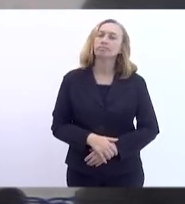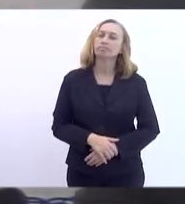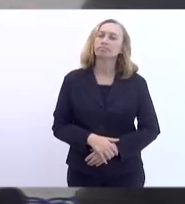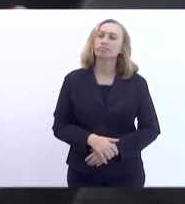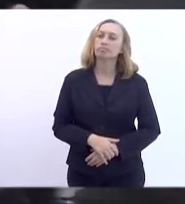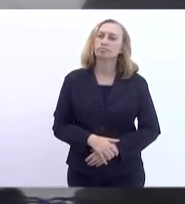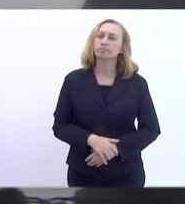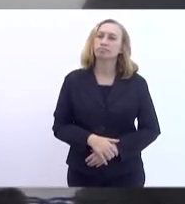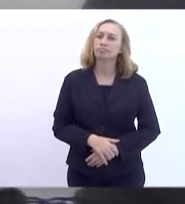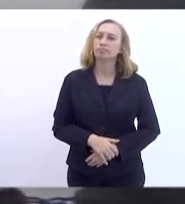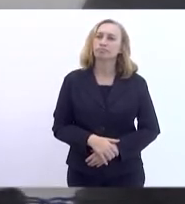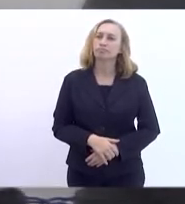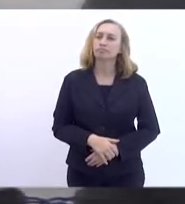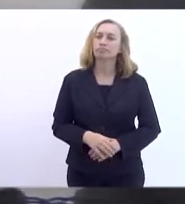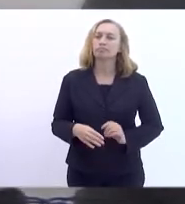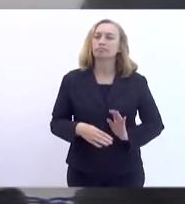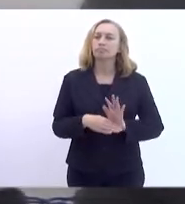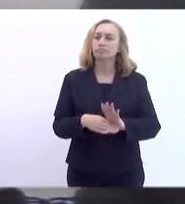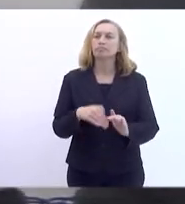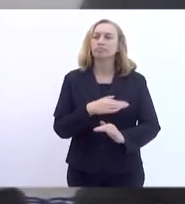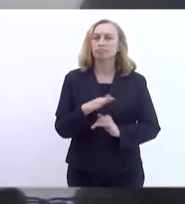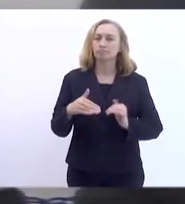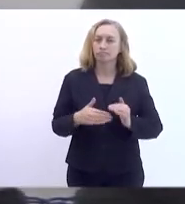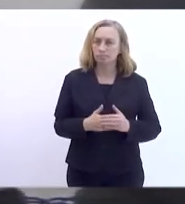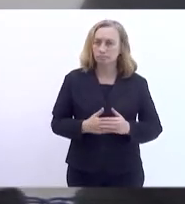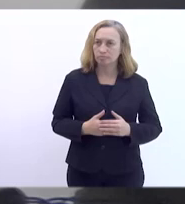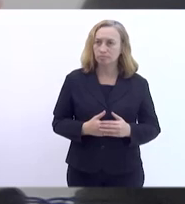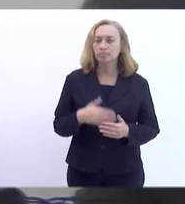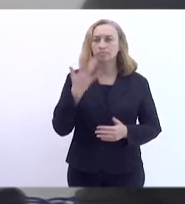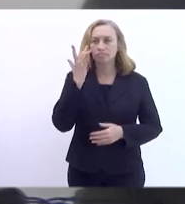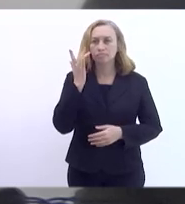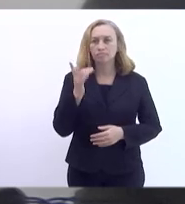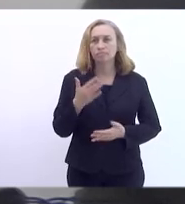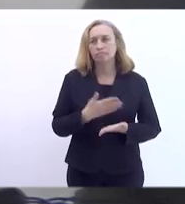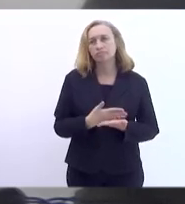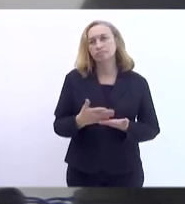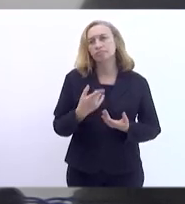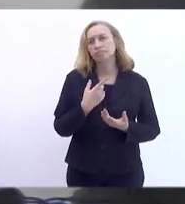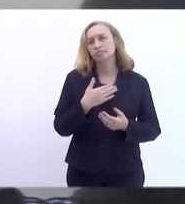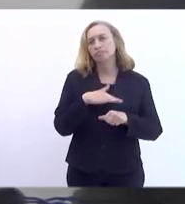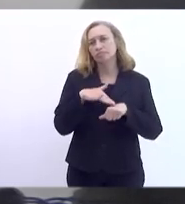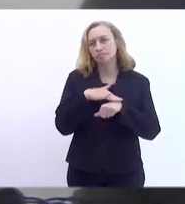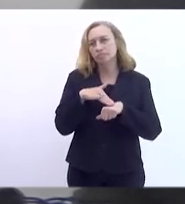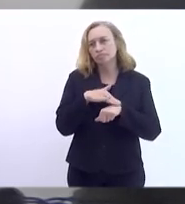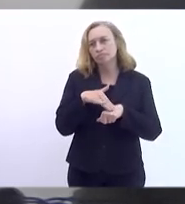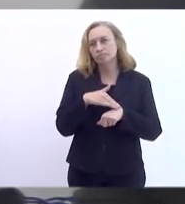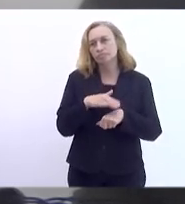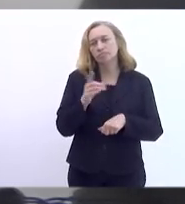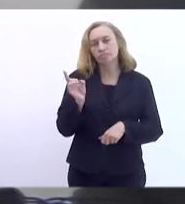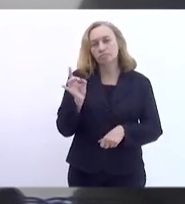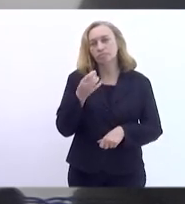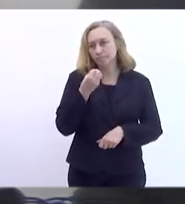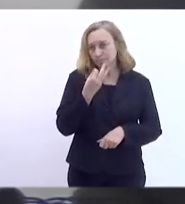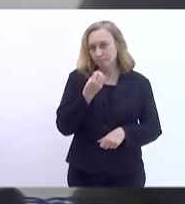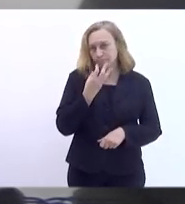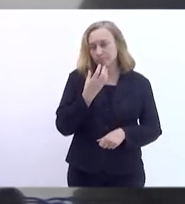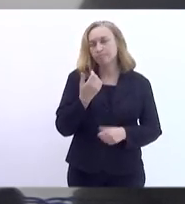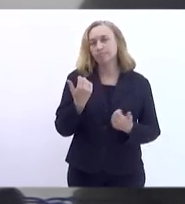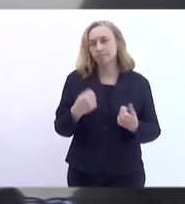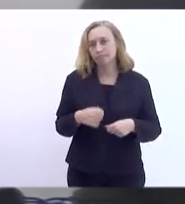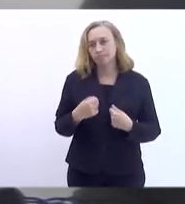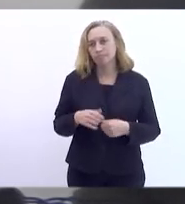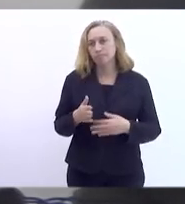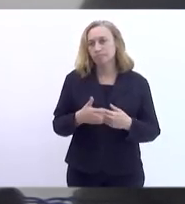atenda os interesses de todos os atores eu acho que iniciasse a conversação é útil e necessário